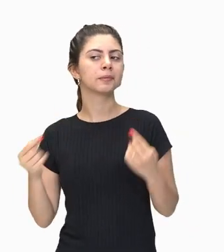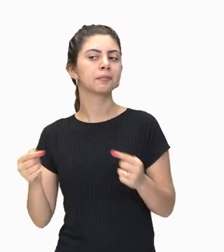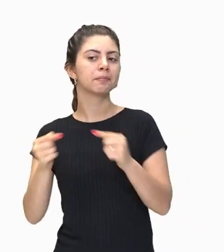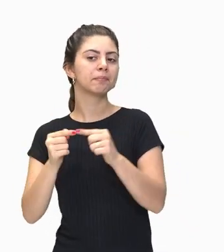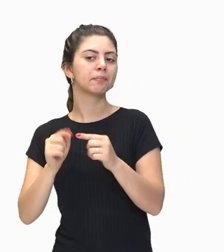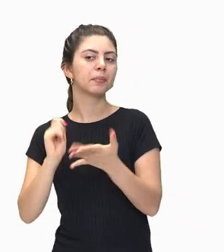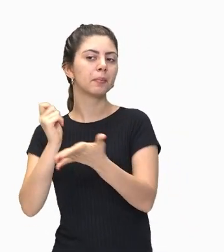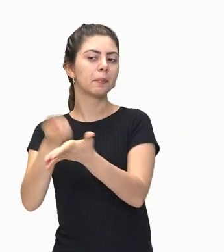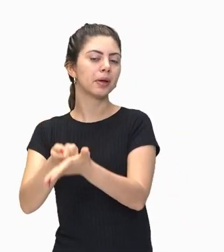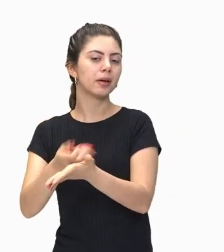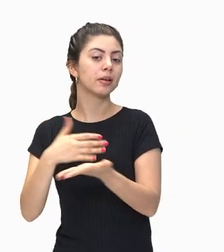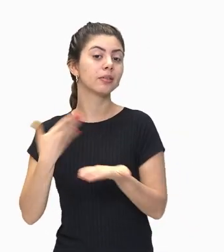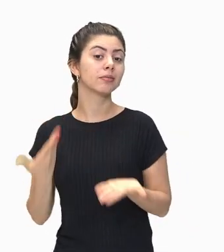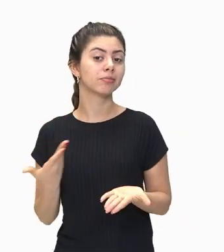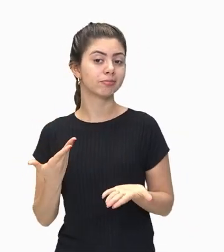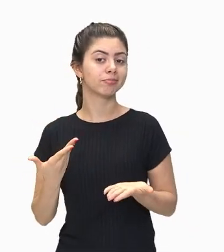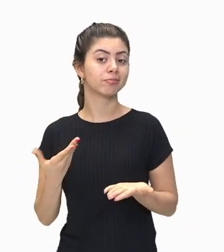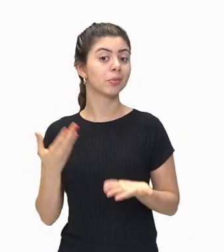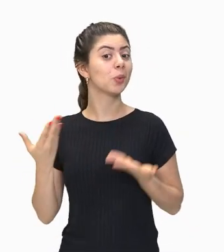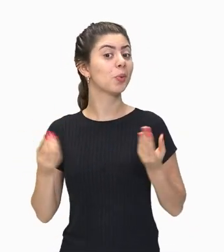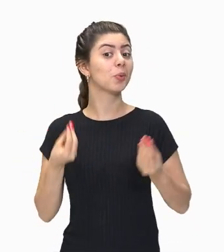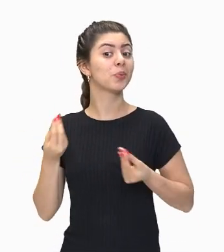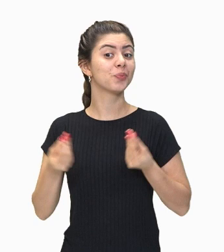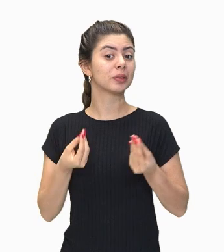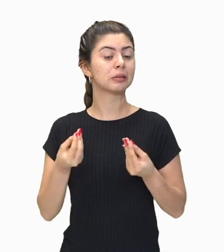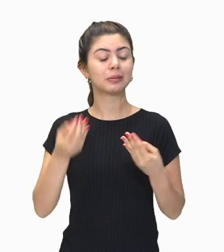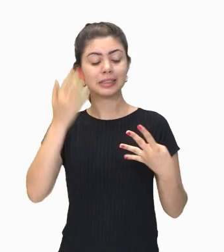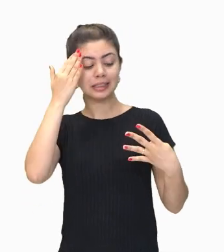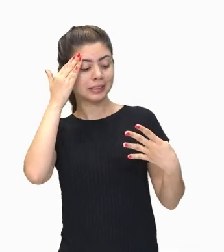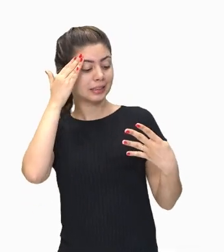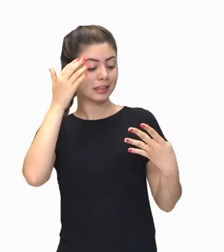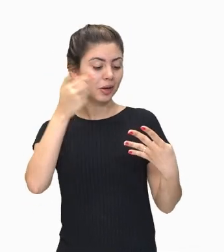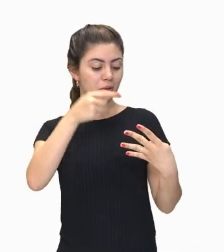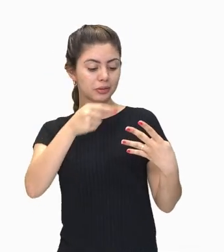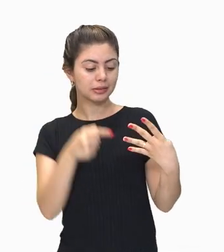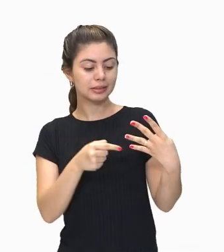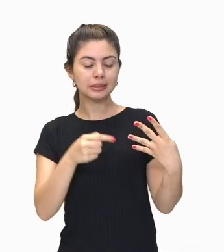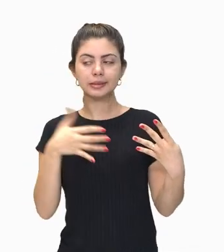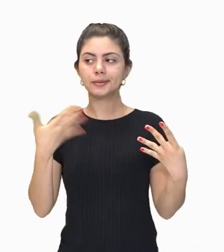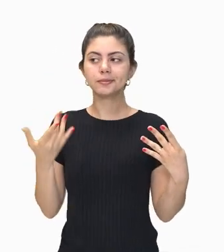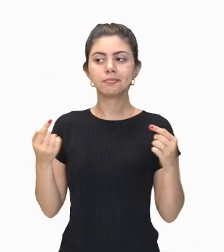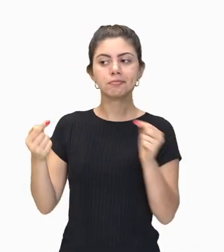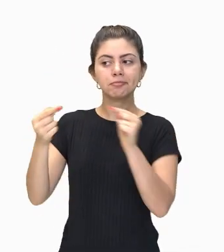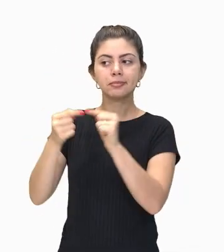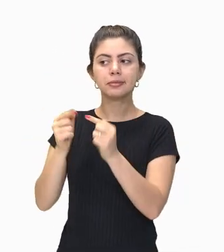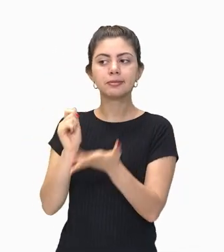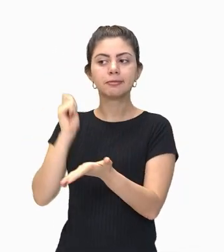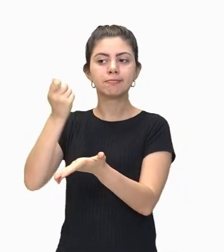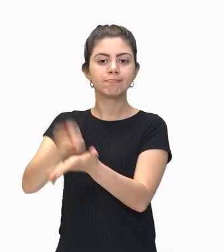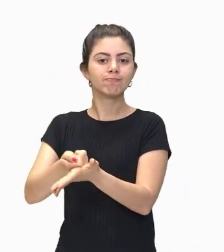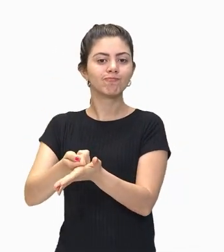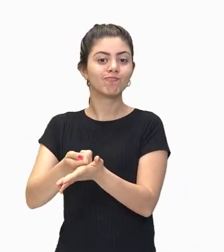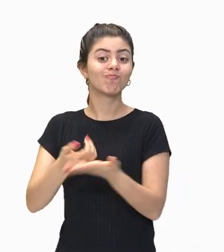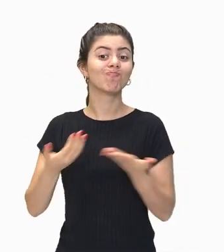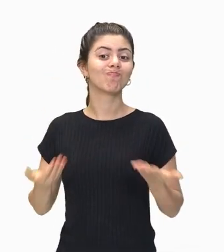1.750. E agora, pessoal, qual será que foi o valor que foi gasto